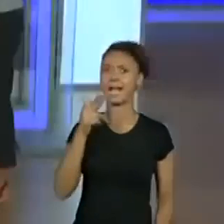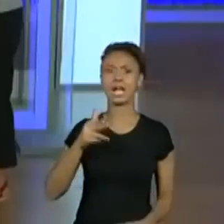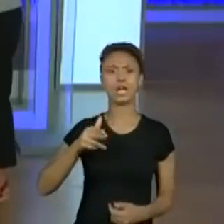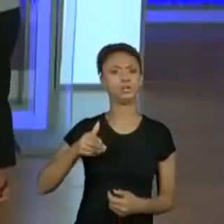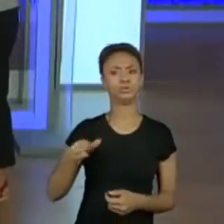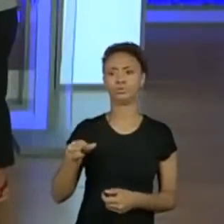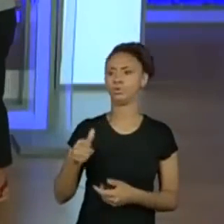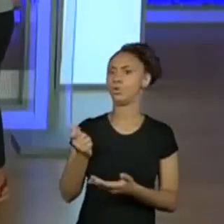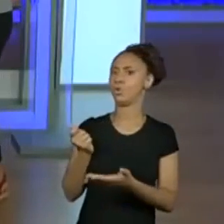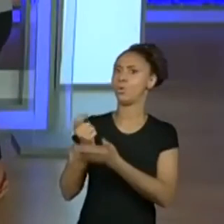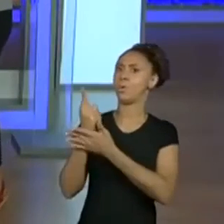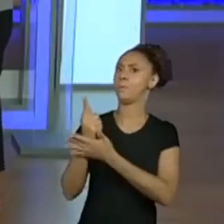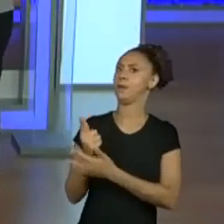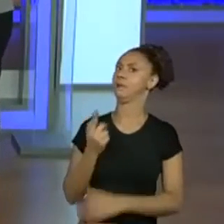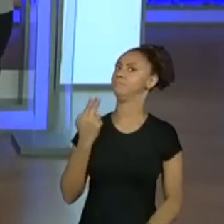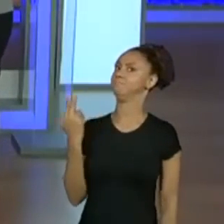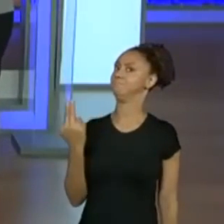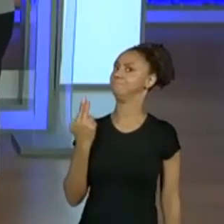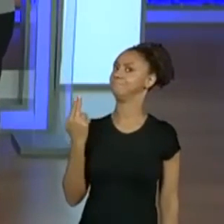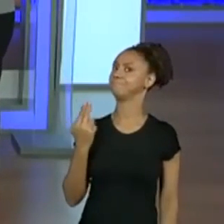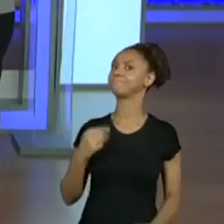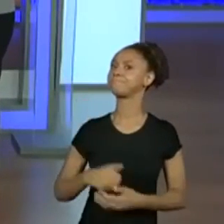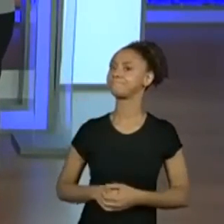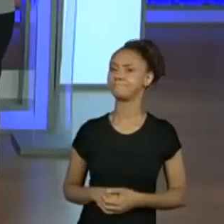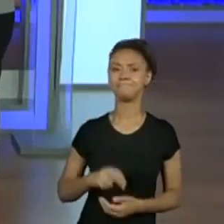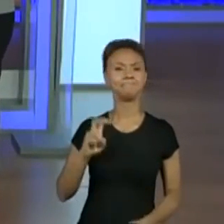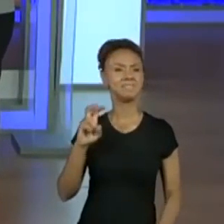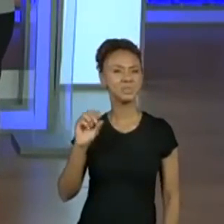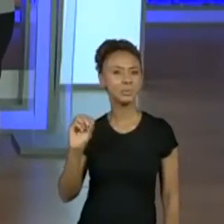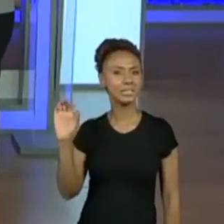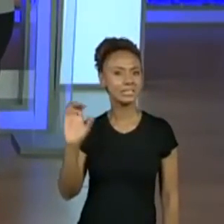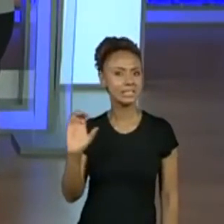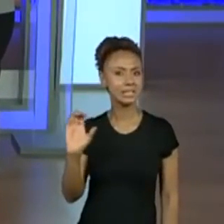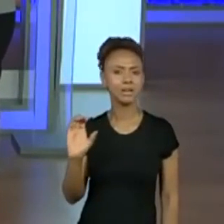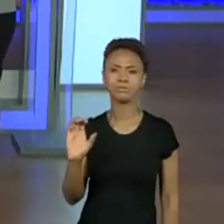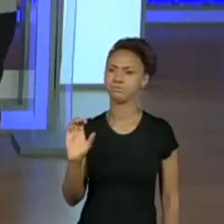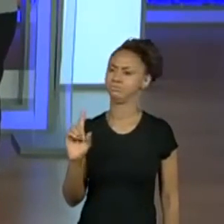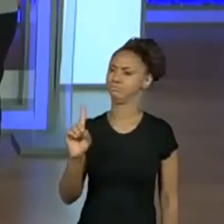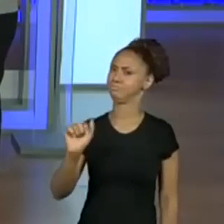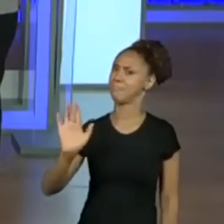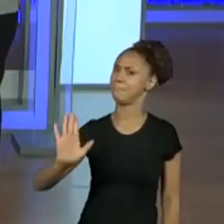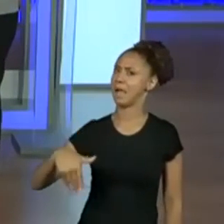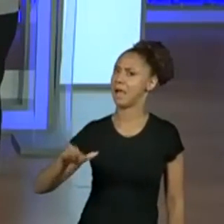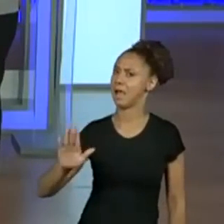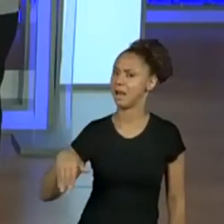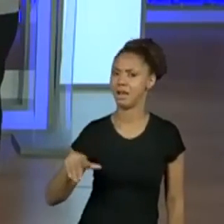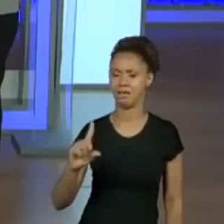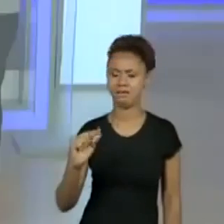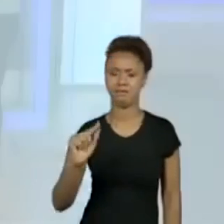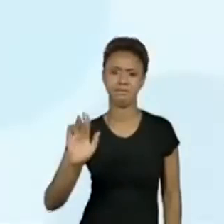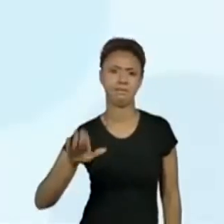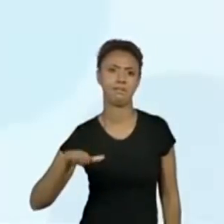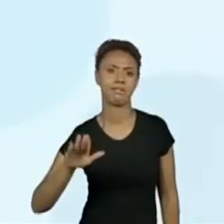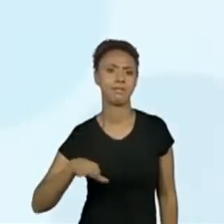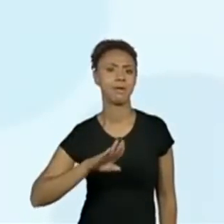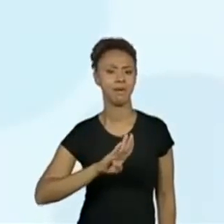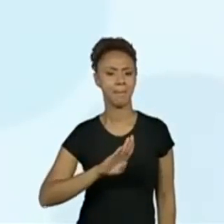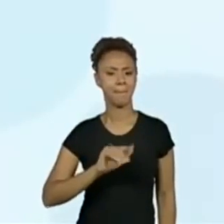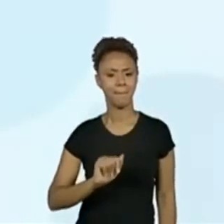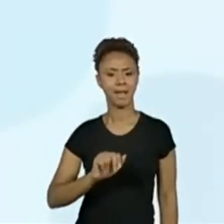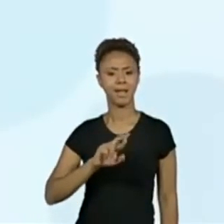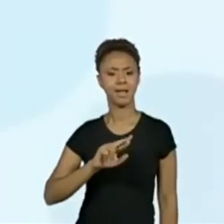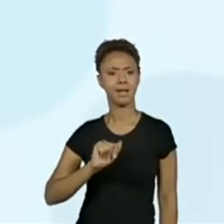de tomate com esse valor, hein? É, molho de tomate por 50 centavos, acho que é muito barato. Então, vamos acrescentar aí mais uma